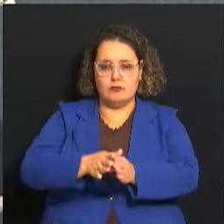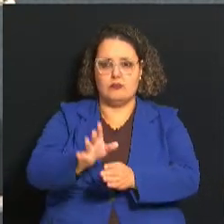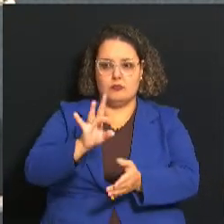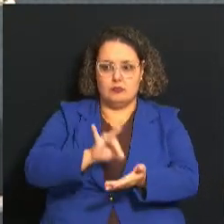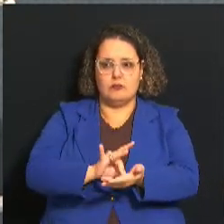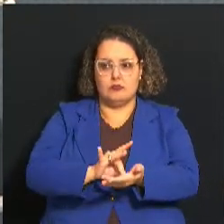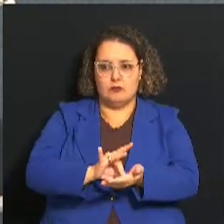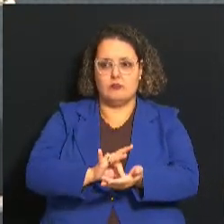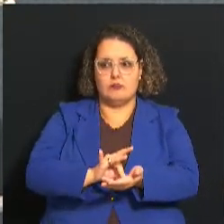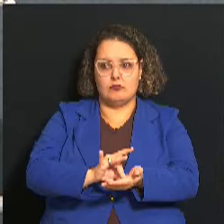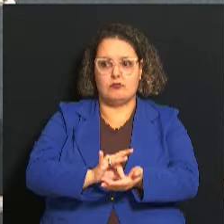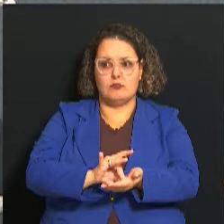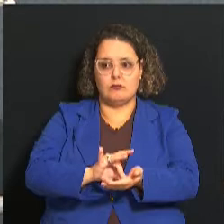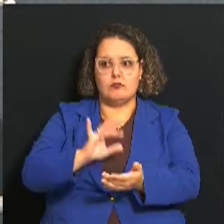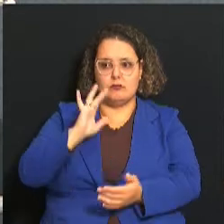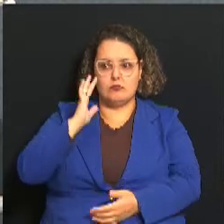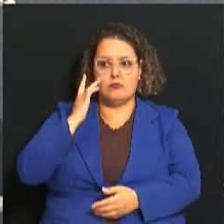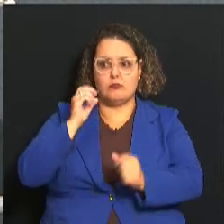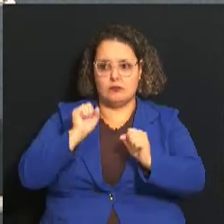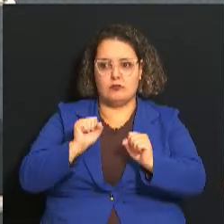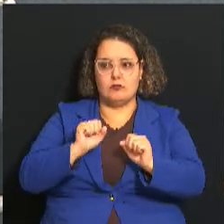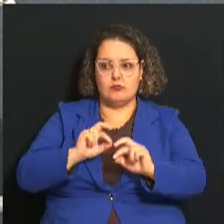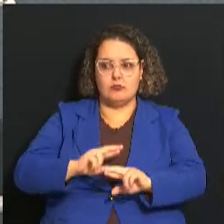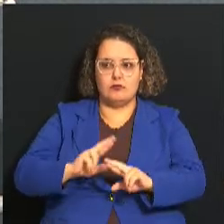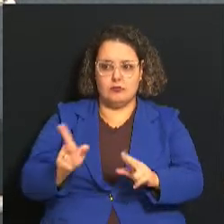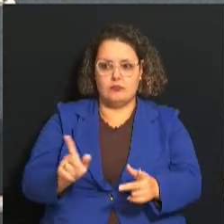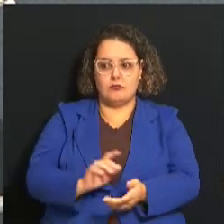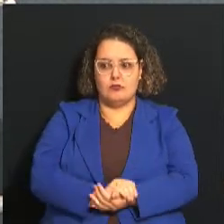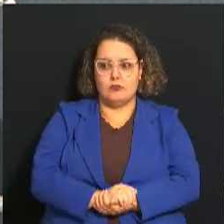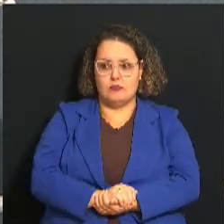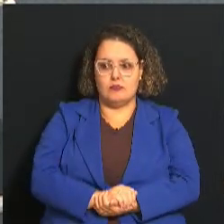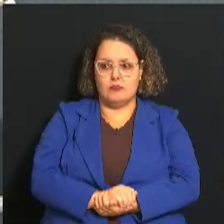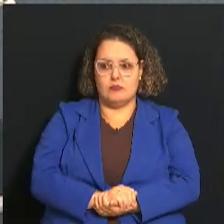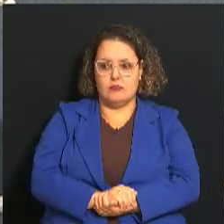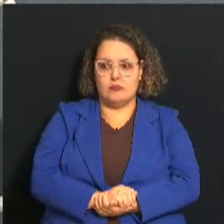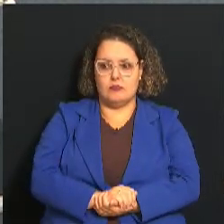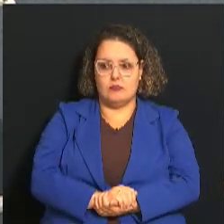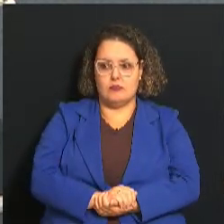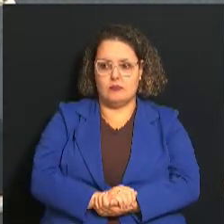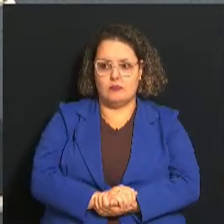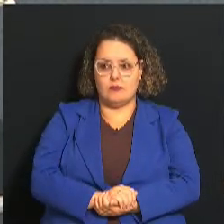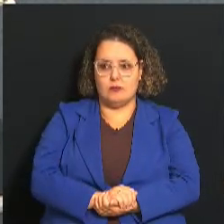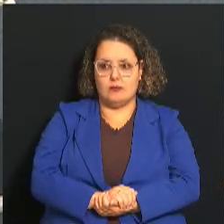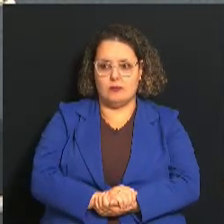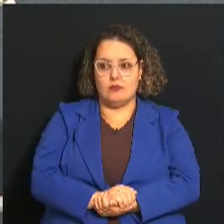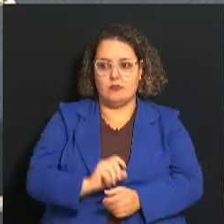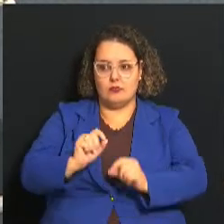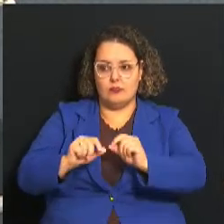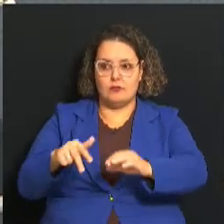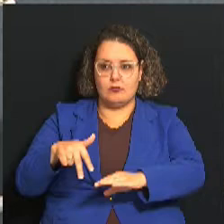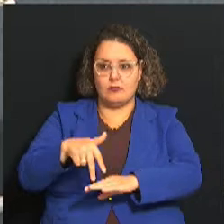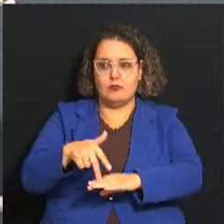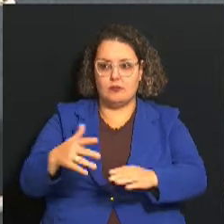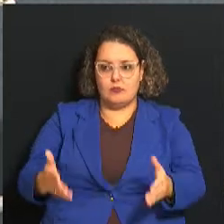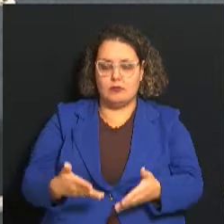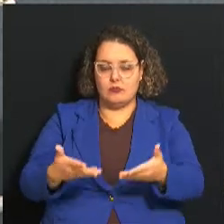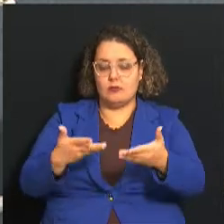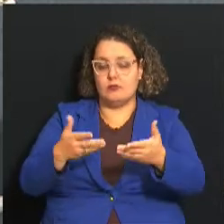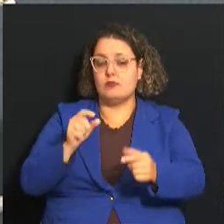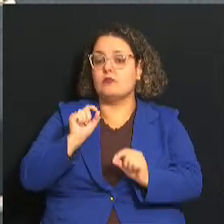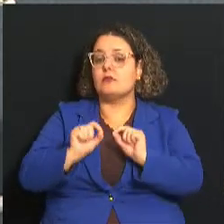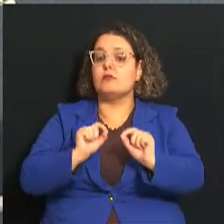que pode fazer diferença. O que eu trago aqui assim, de contribuição é o